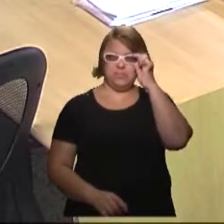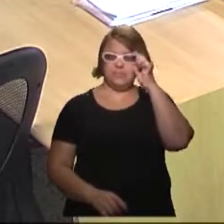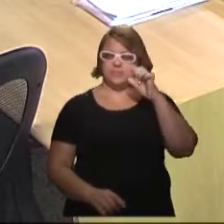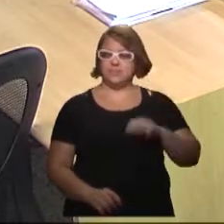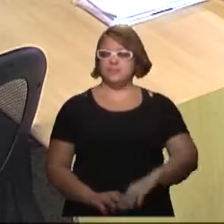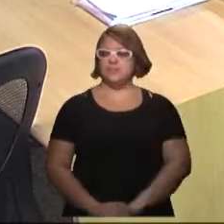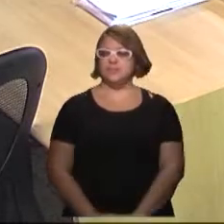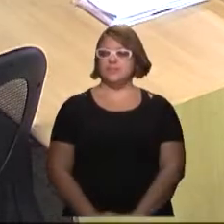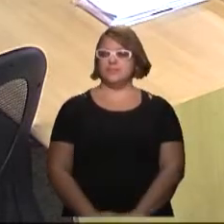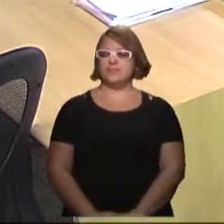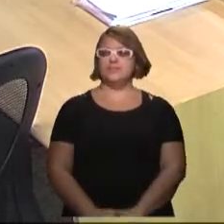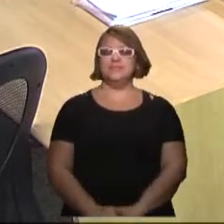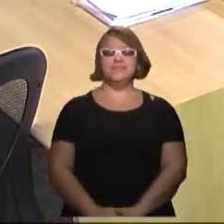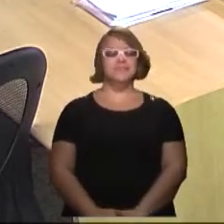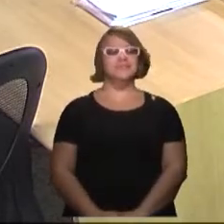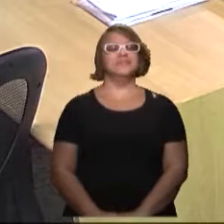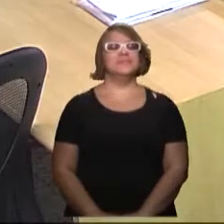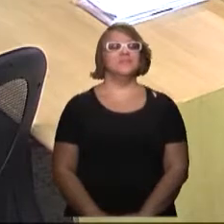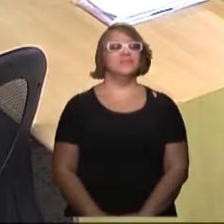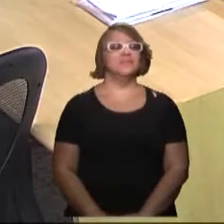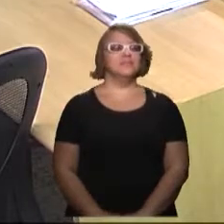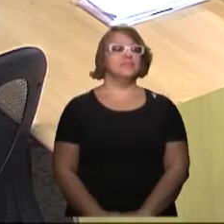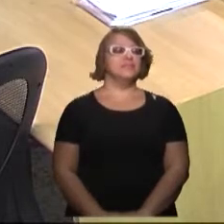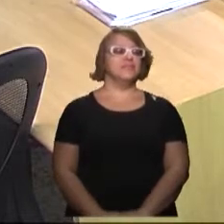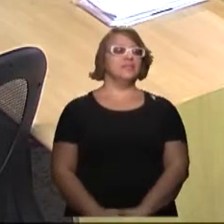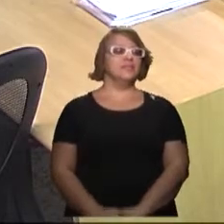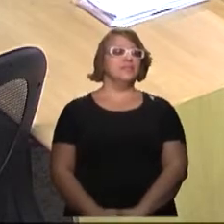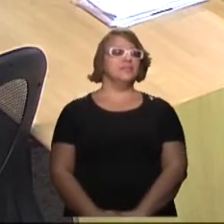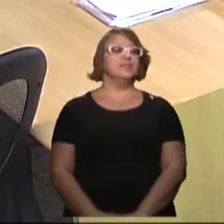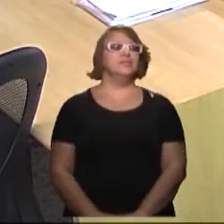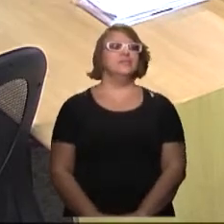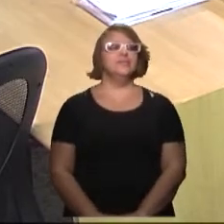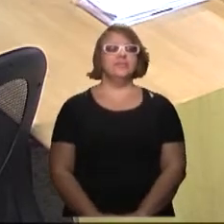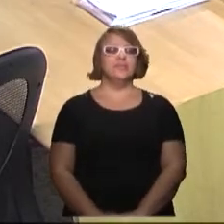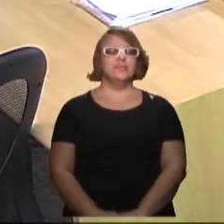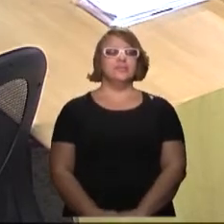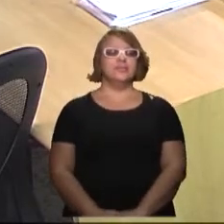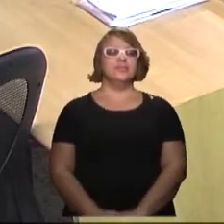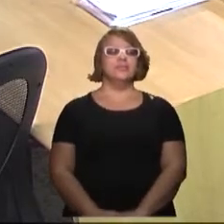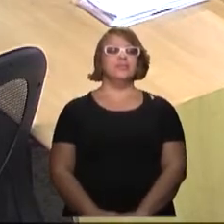Salvador. Douglas. Vidal.